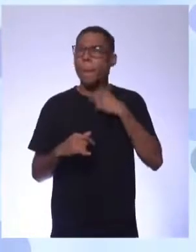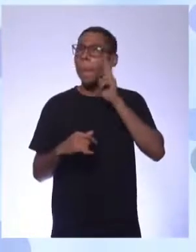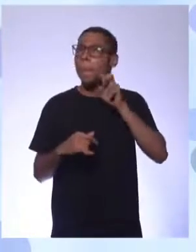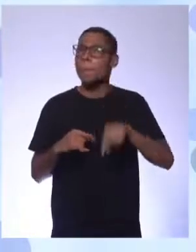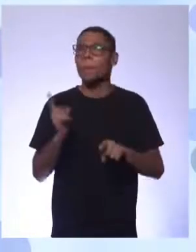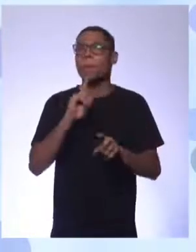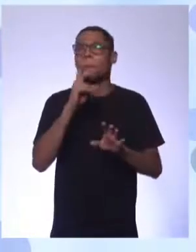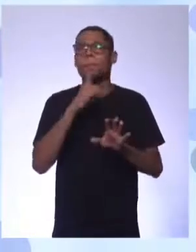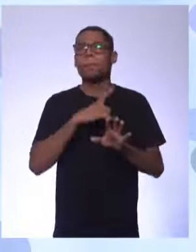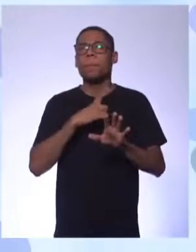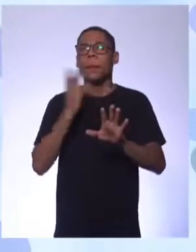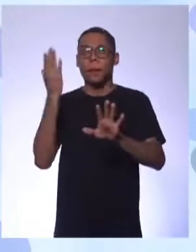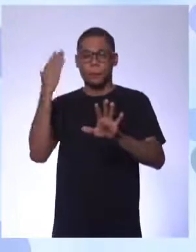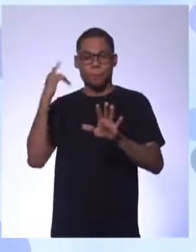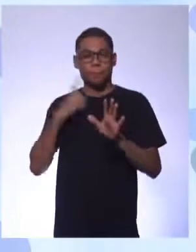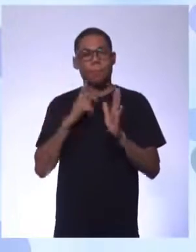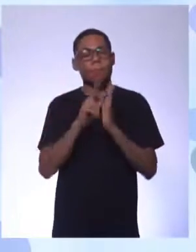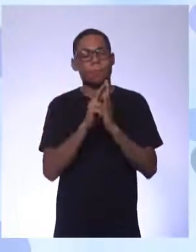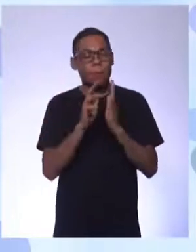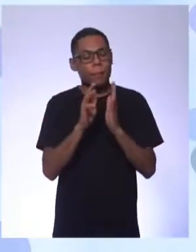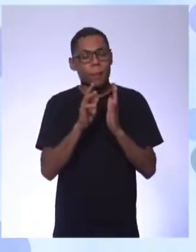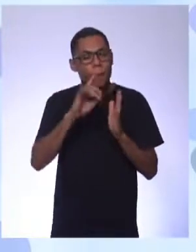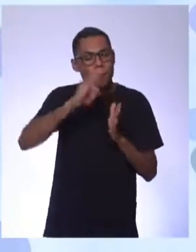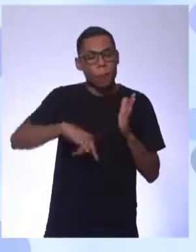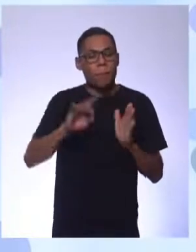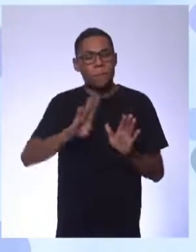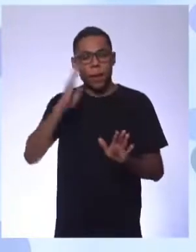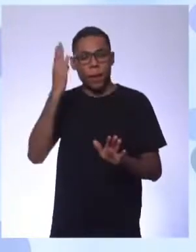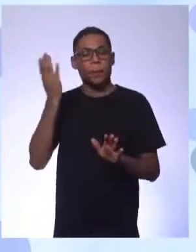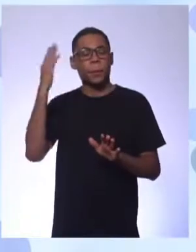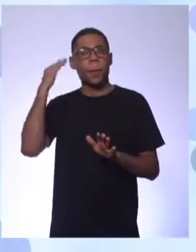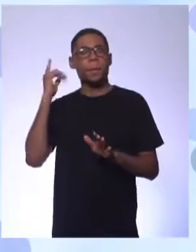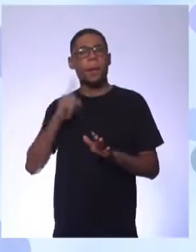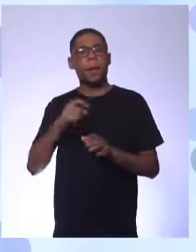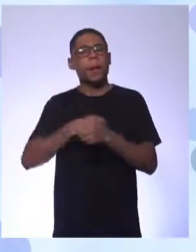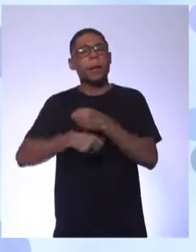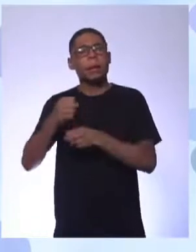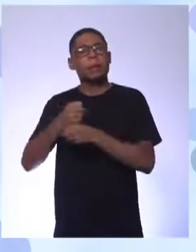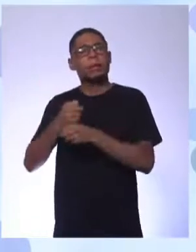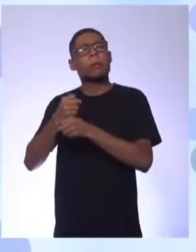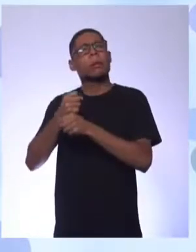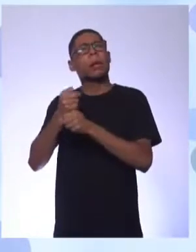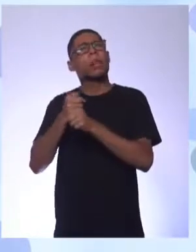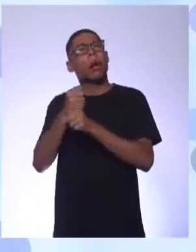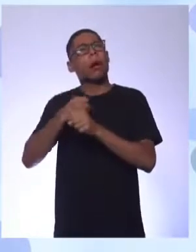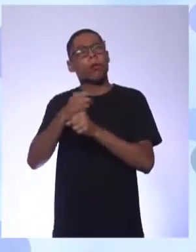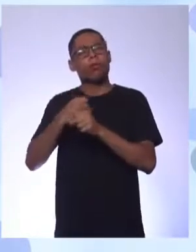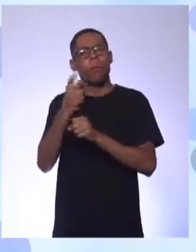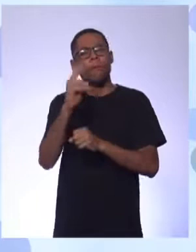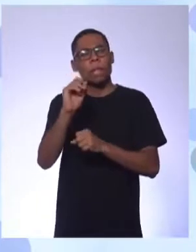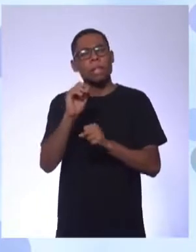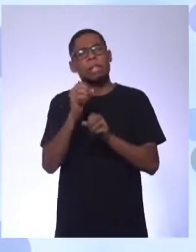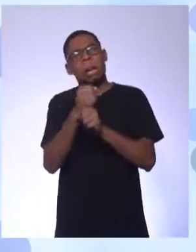tem um mockumentary, que é um documentário falso, que foi feito há alguns anos, acho que há uns 20, 30 anos,